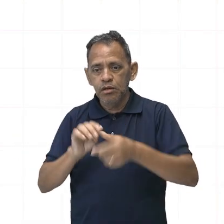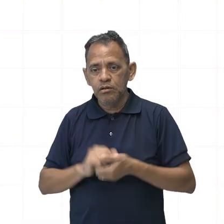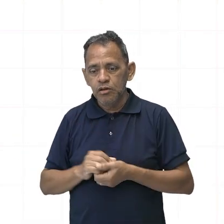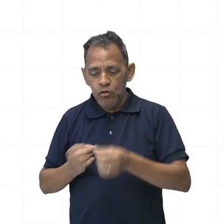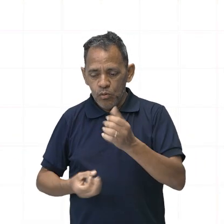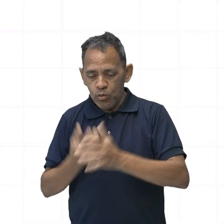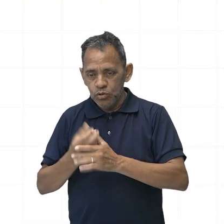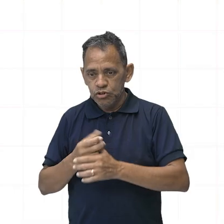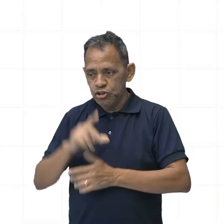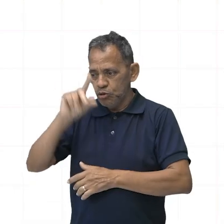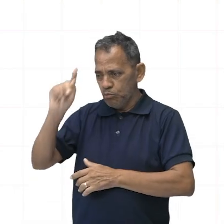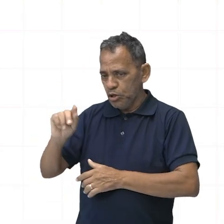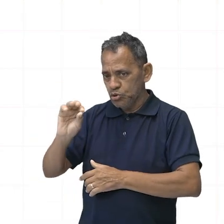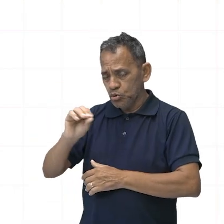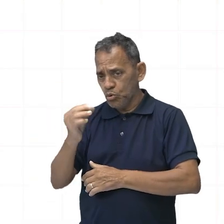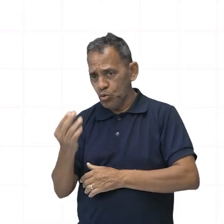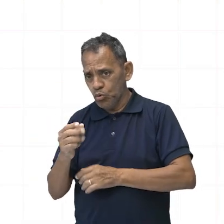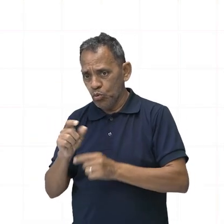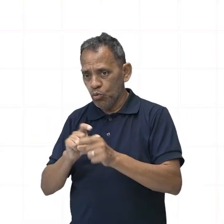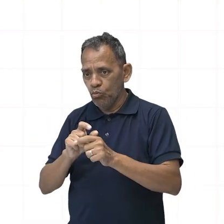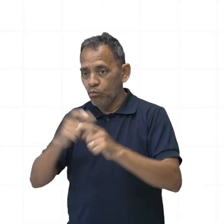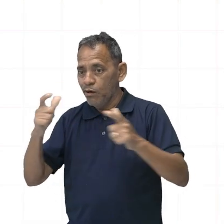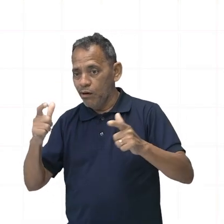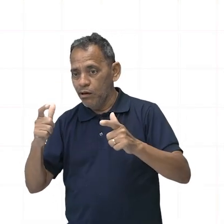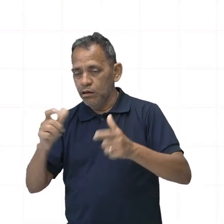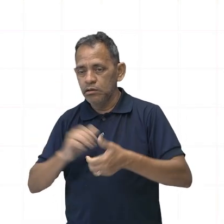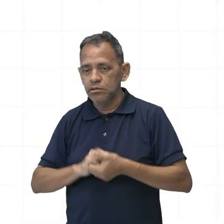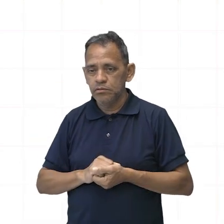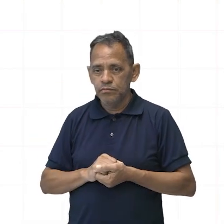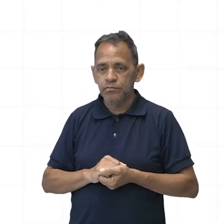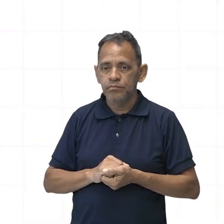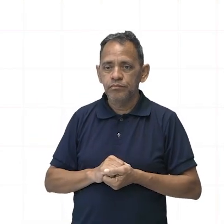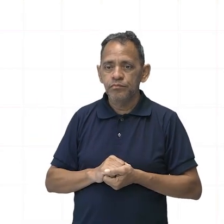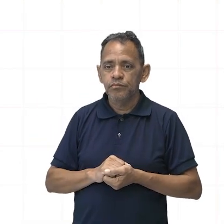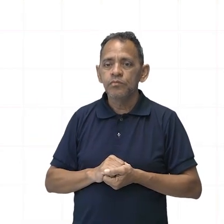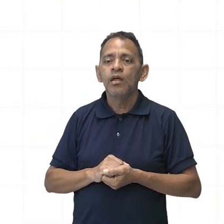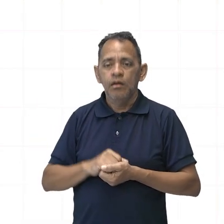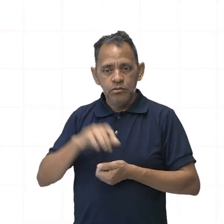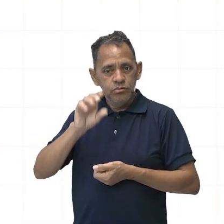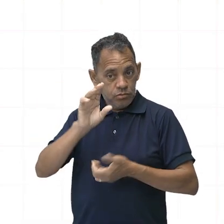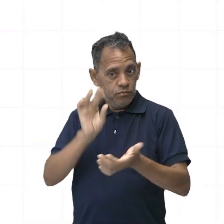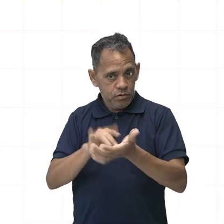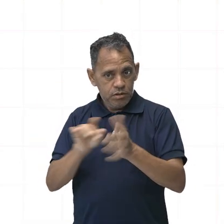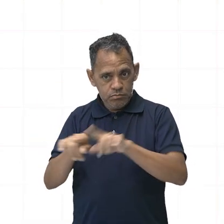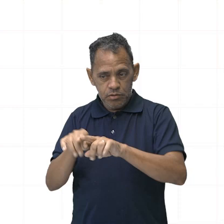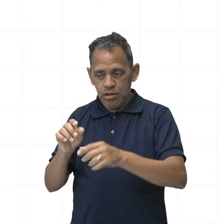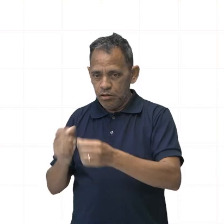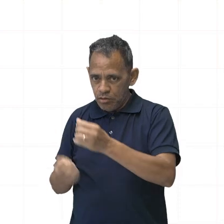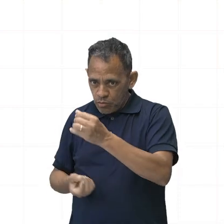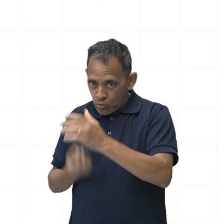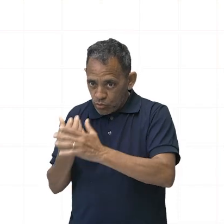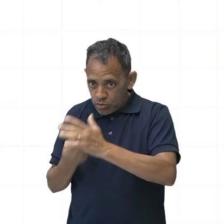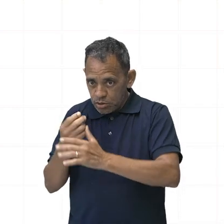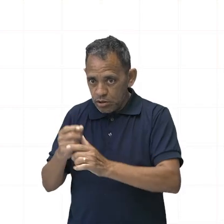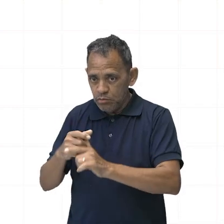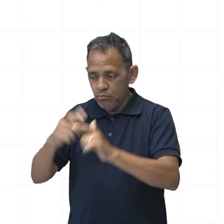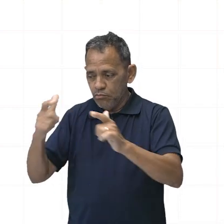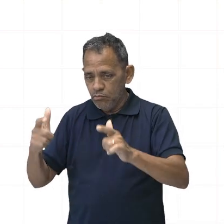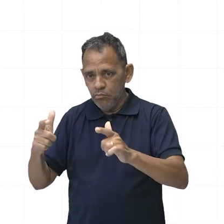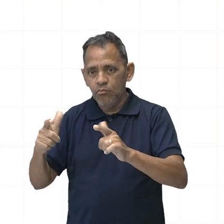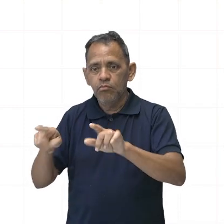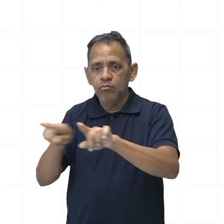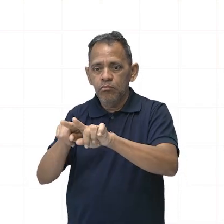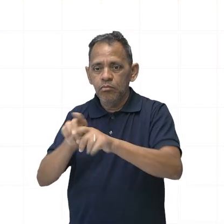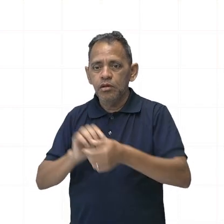certeza eu vou produzir mais para vender mais, tá certo? Então, isso vai estar muito ligado ao capitalismo por conta dessas leis